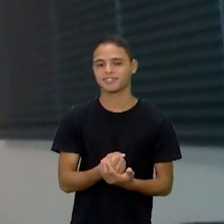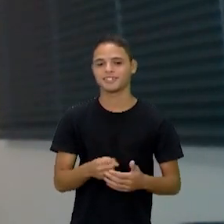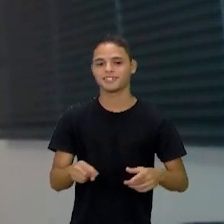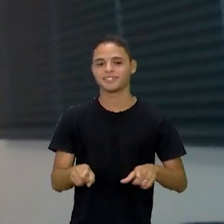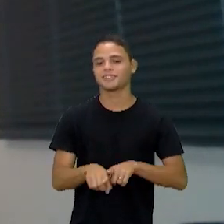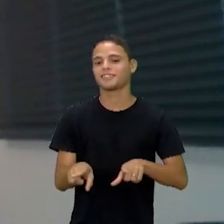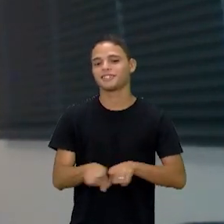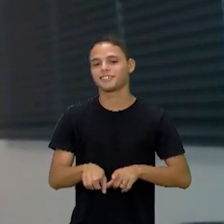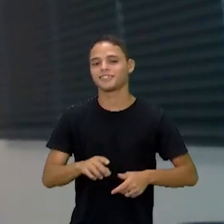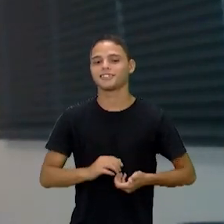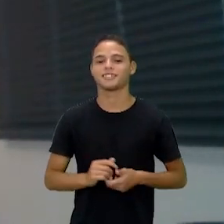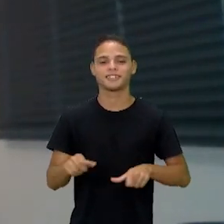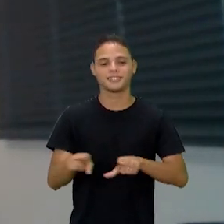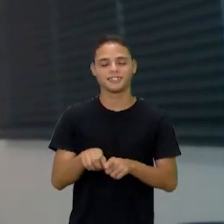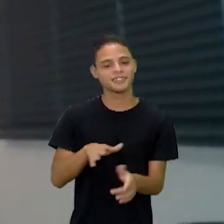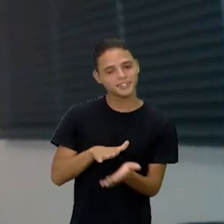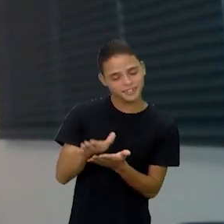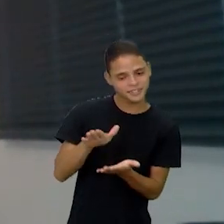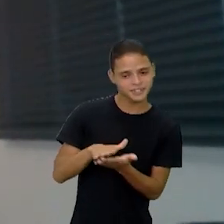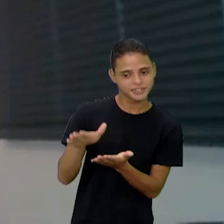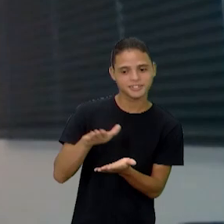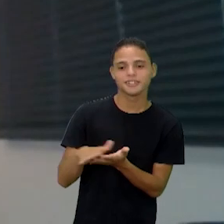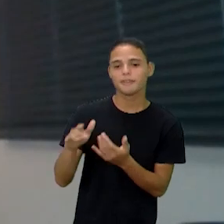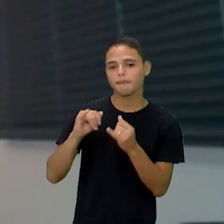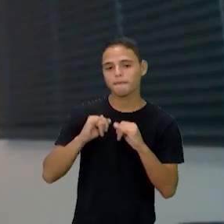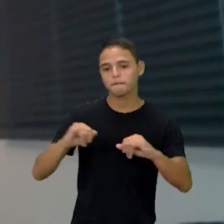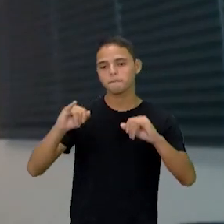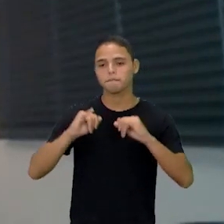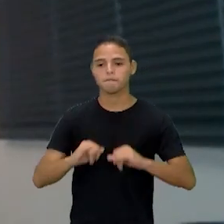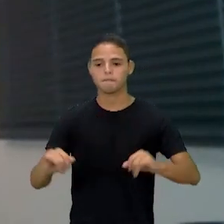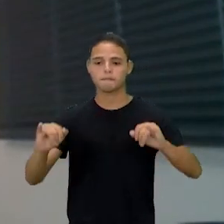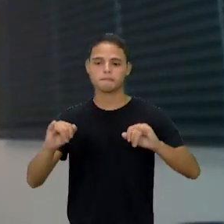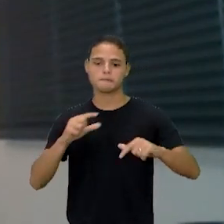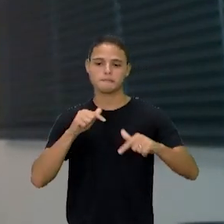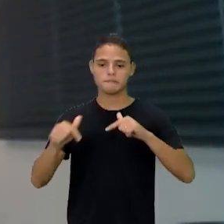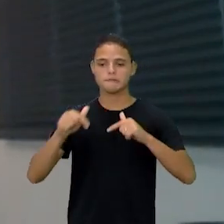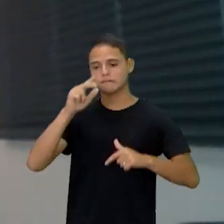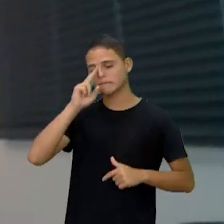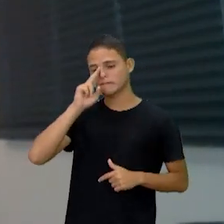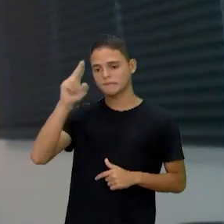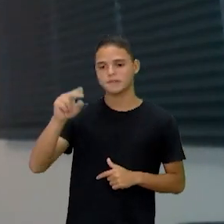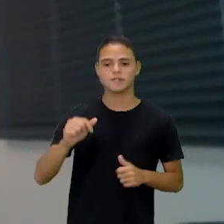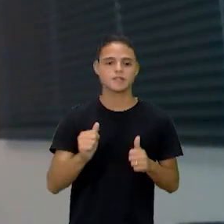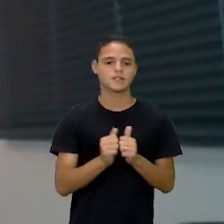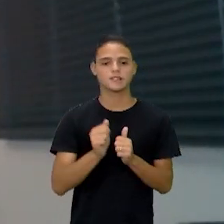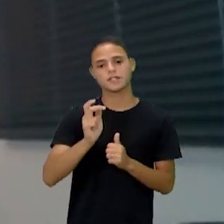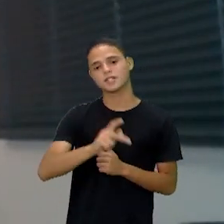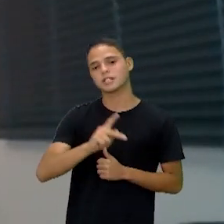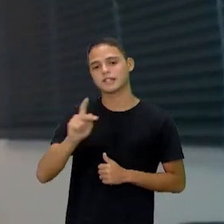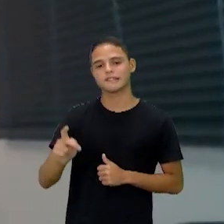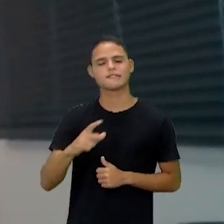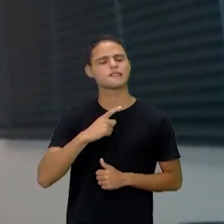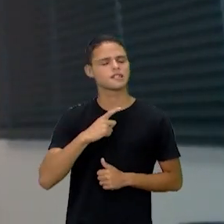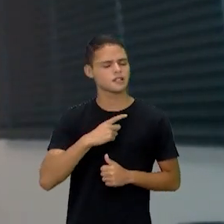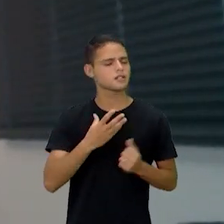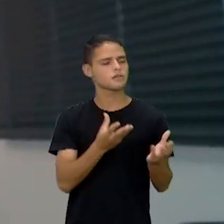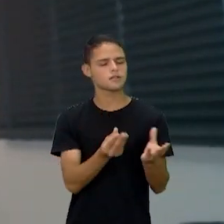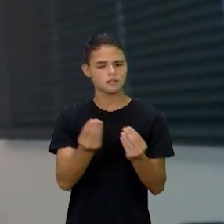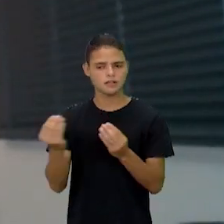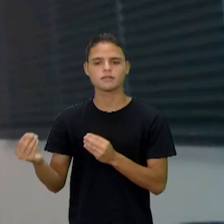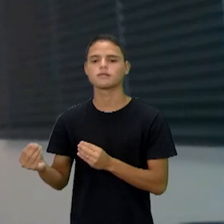também foi publicado e produzido na época que a gente fez esse trabalho intenso com os professores, e a gente teve muitas descobertas,